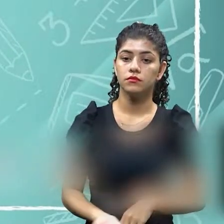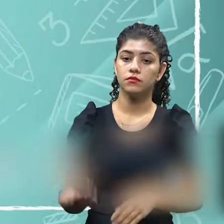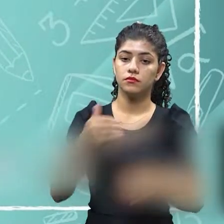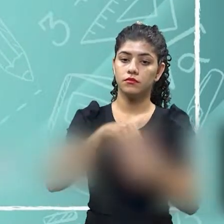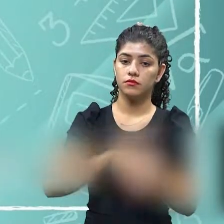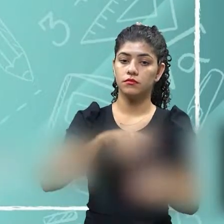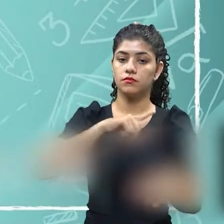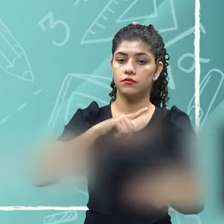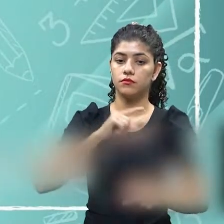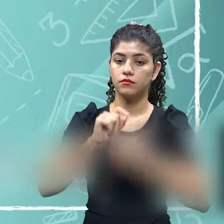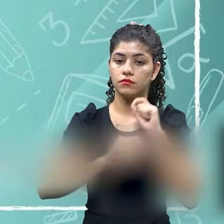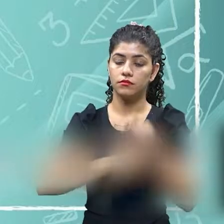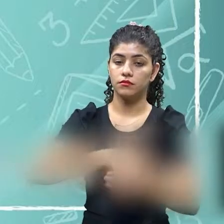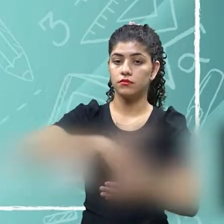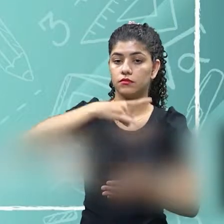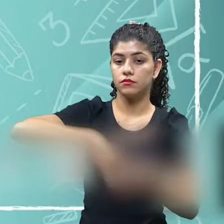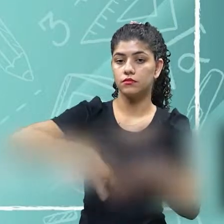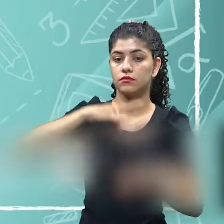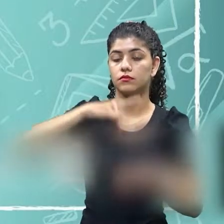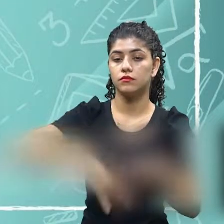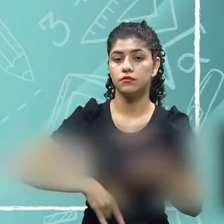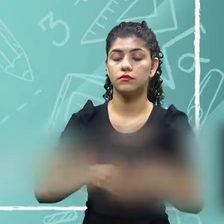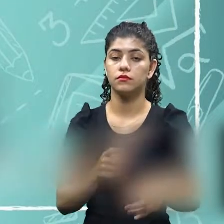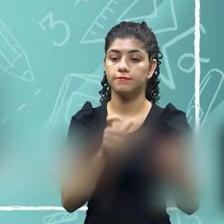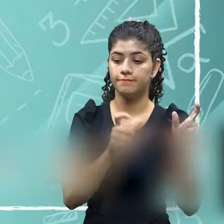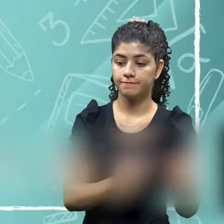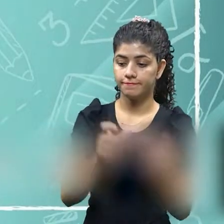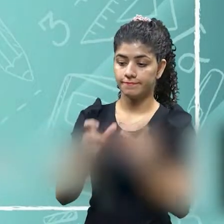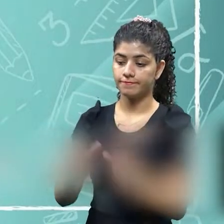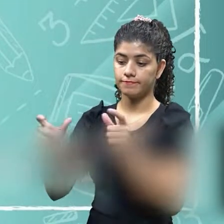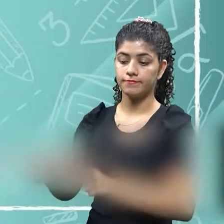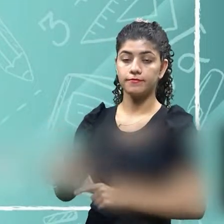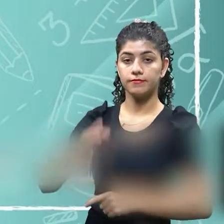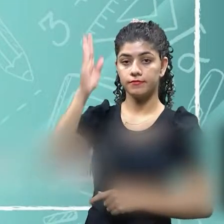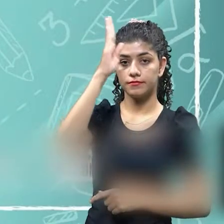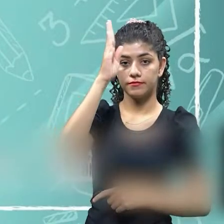internacional. Dentro desses tópicos está a documentação.